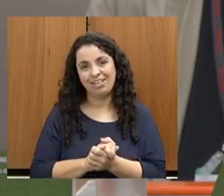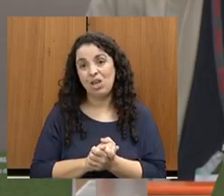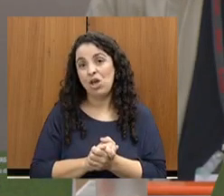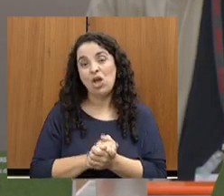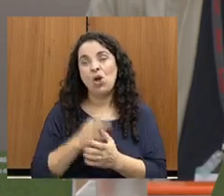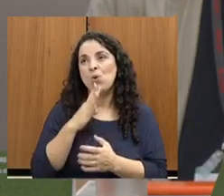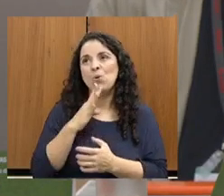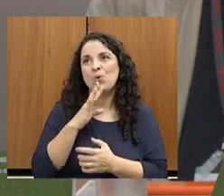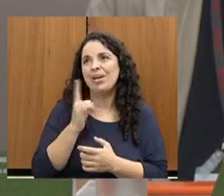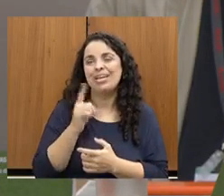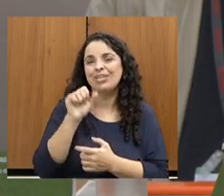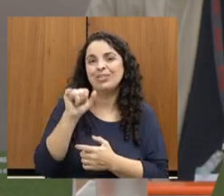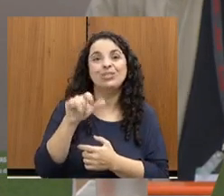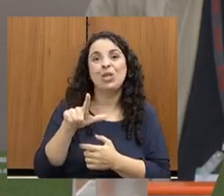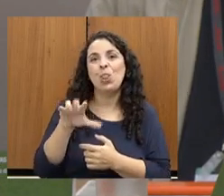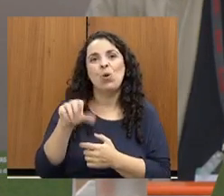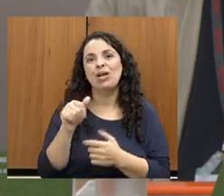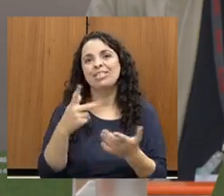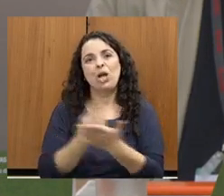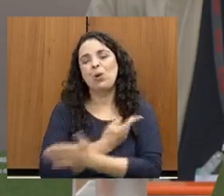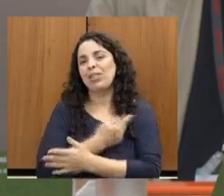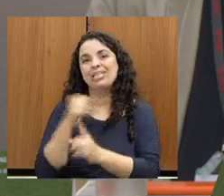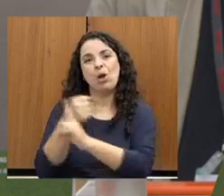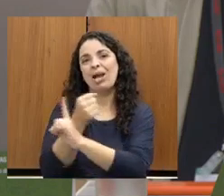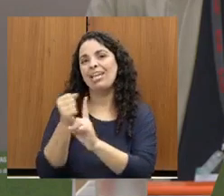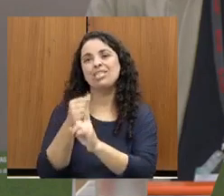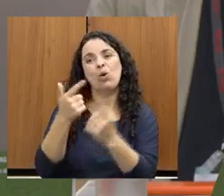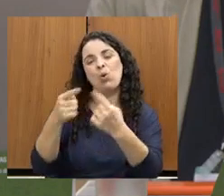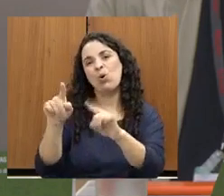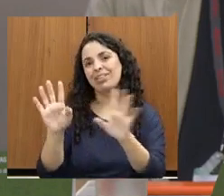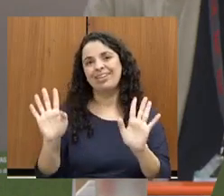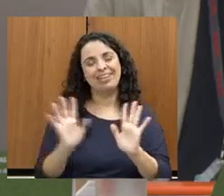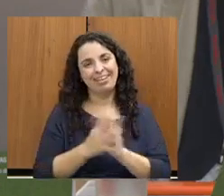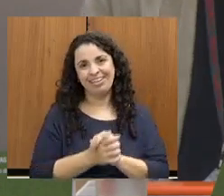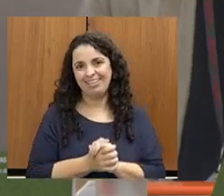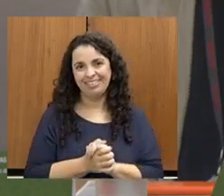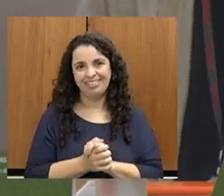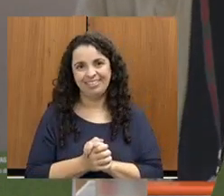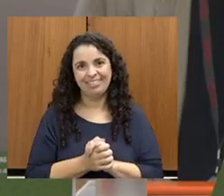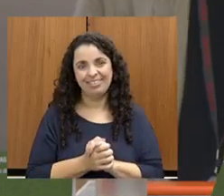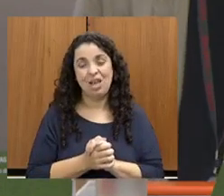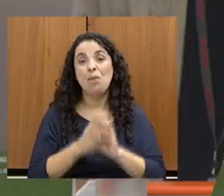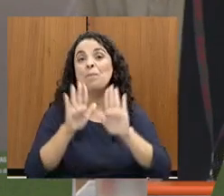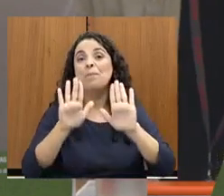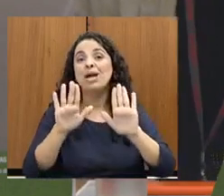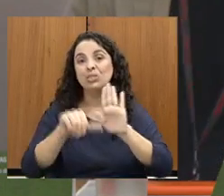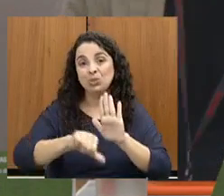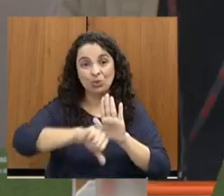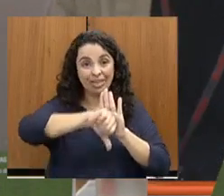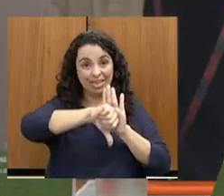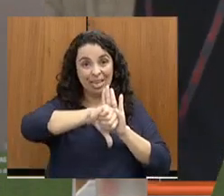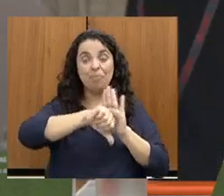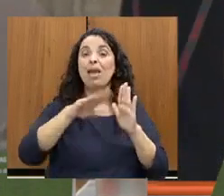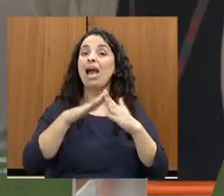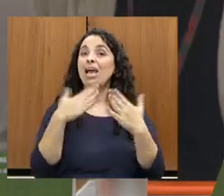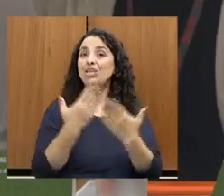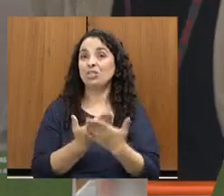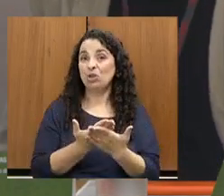E sobre a parte do crime, a escola, no meu entendimento, comete crime de omissão